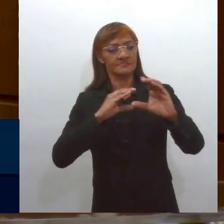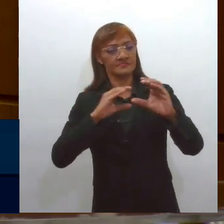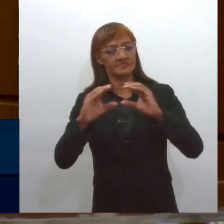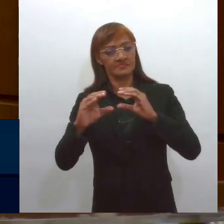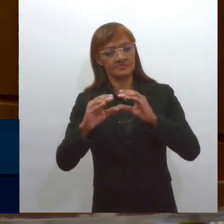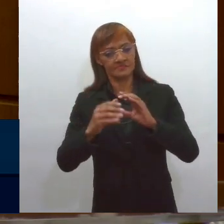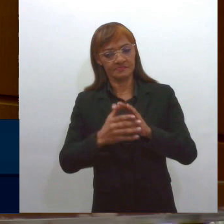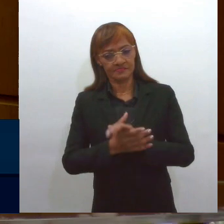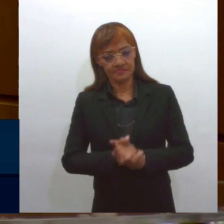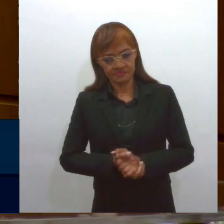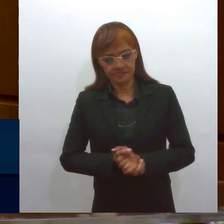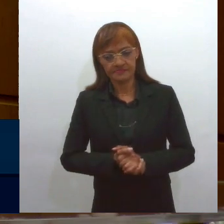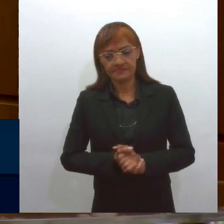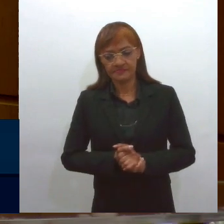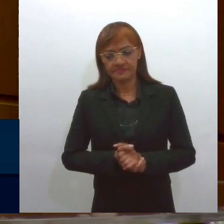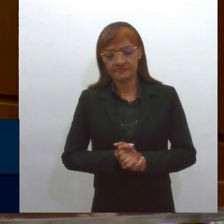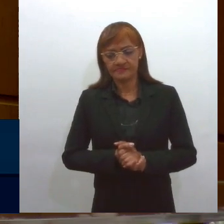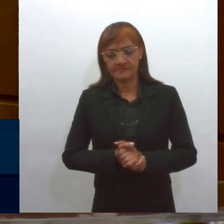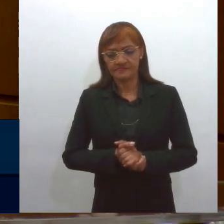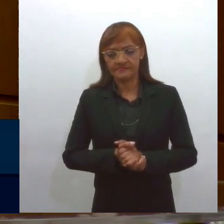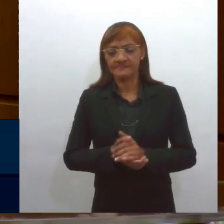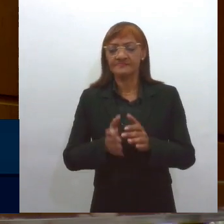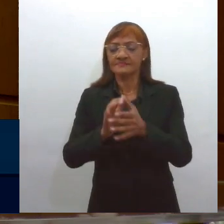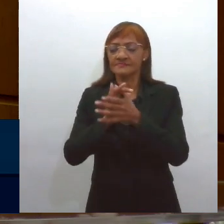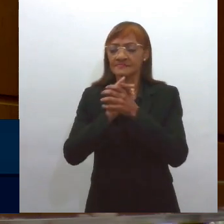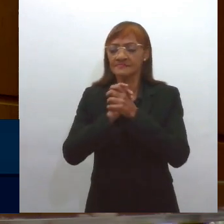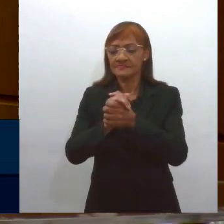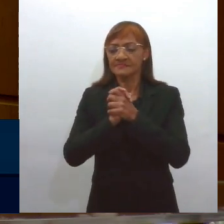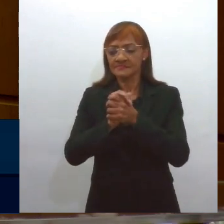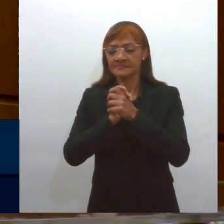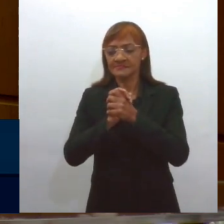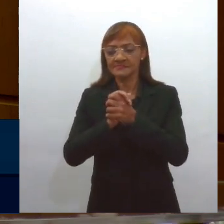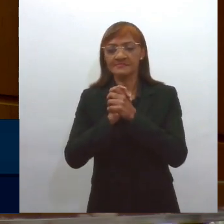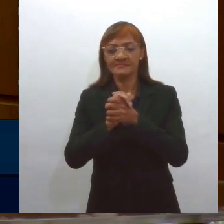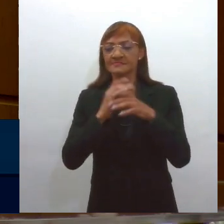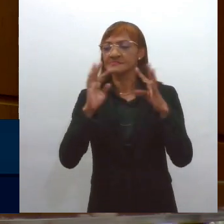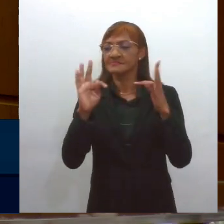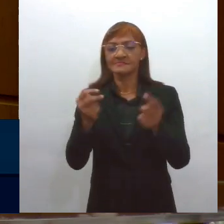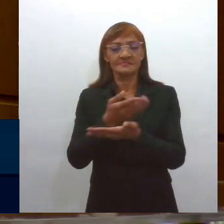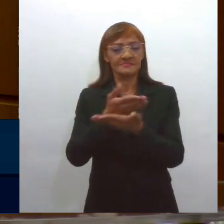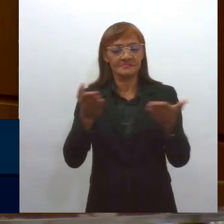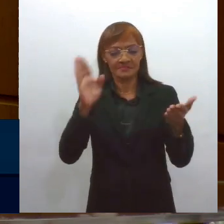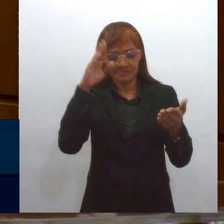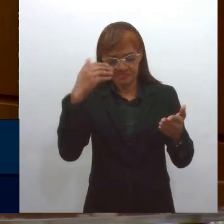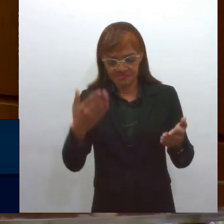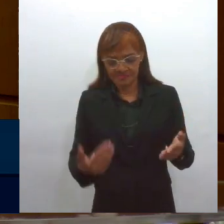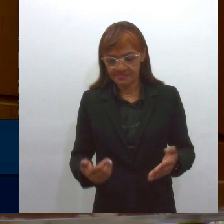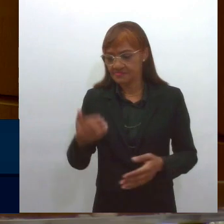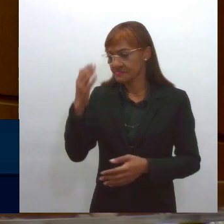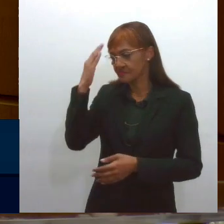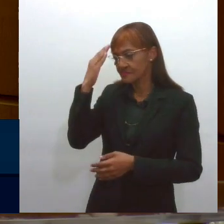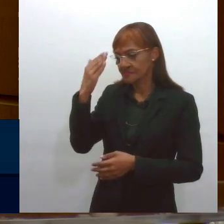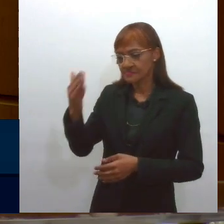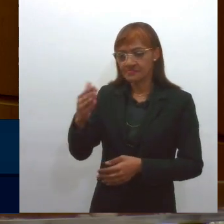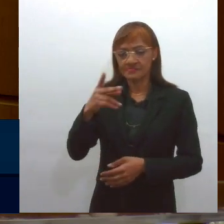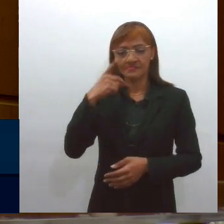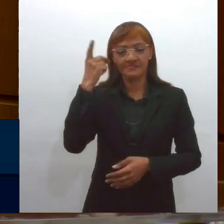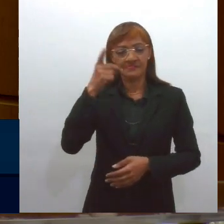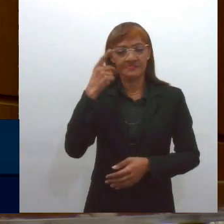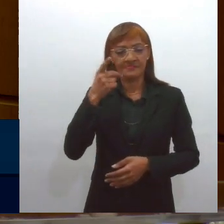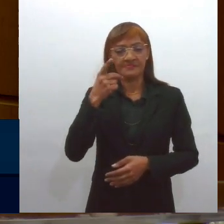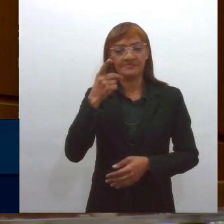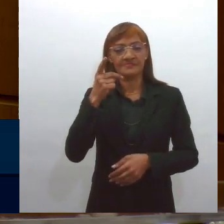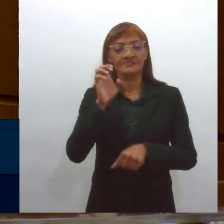Parabéns a todos os homenageados e obrigado aos deputados estaduais e à Assembleia Legislativa de Sergipe